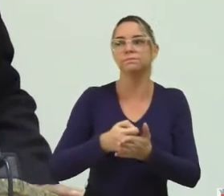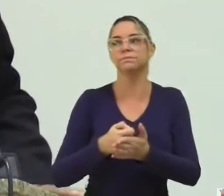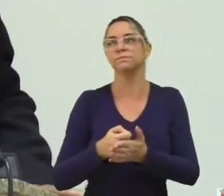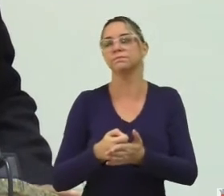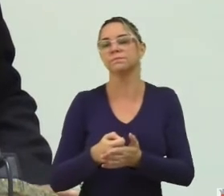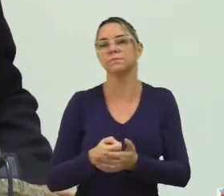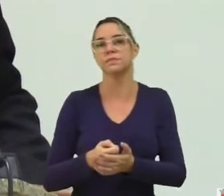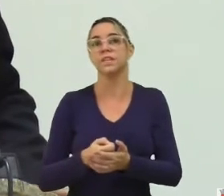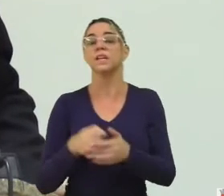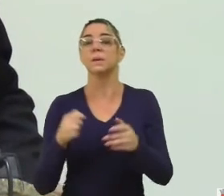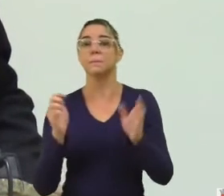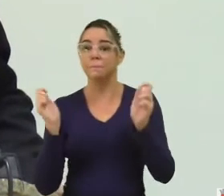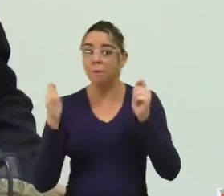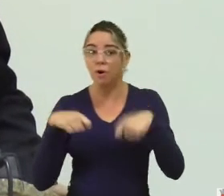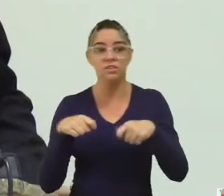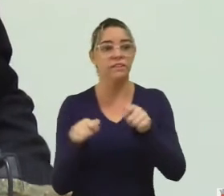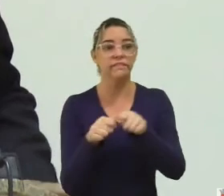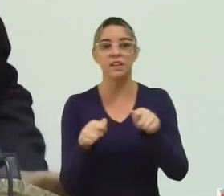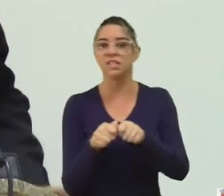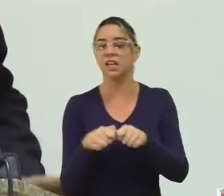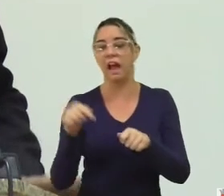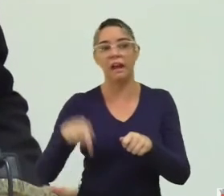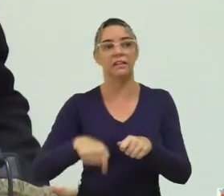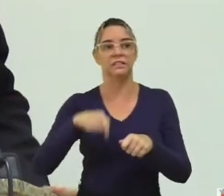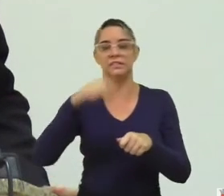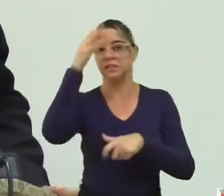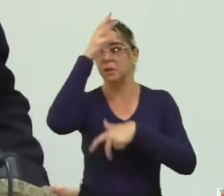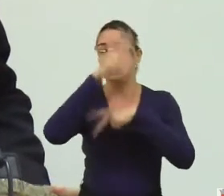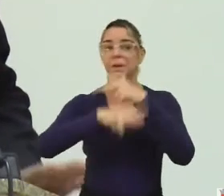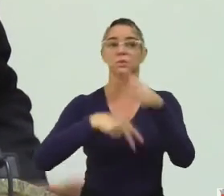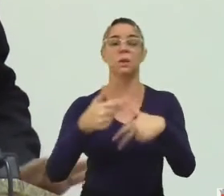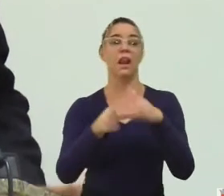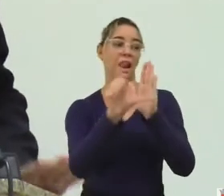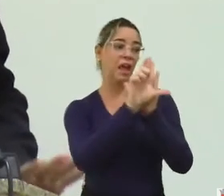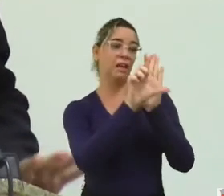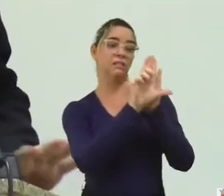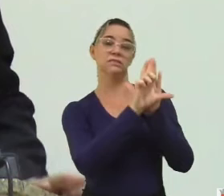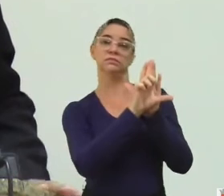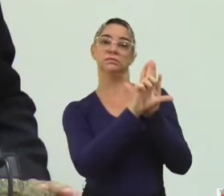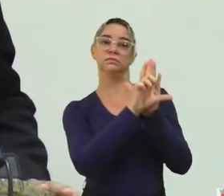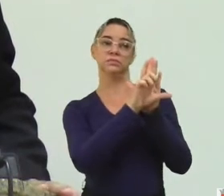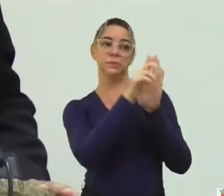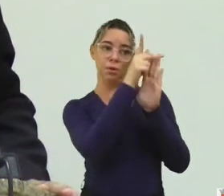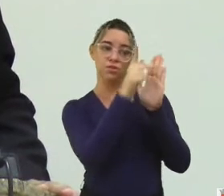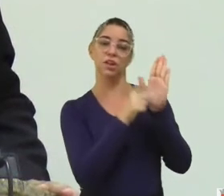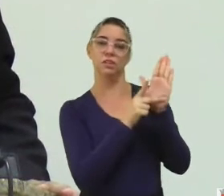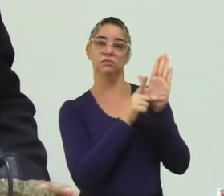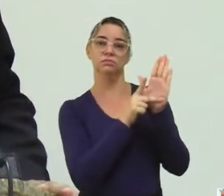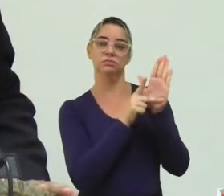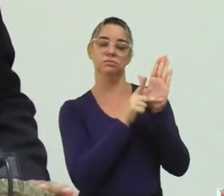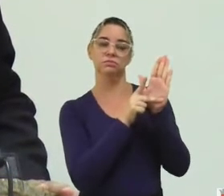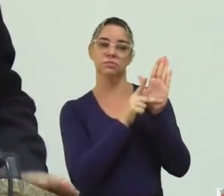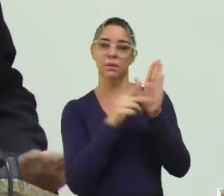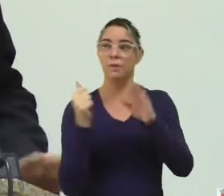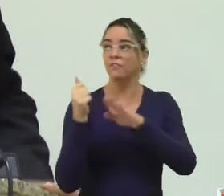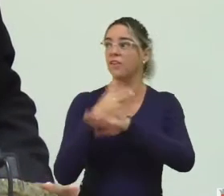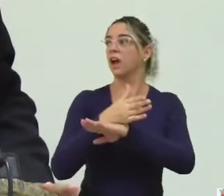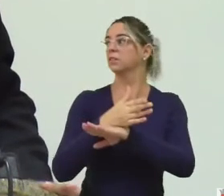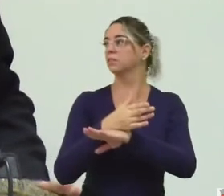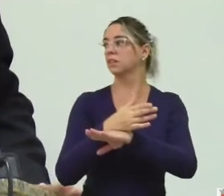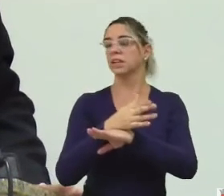efetivamente feito no nosso município esse projeto de lei aprovado por essa Câmara